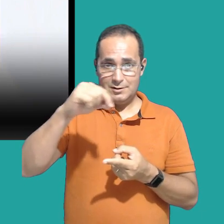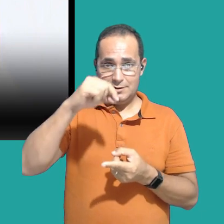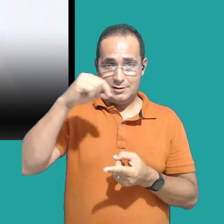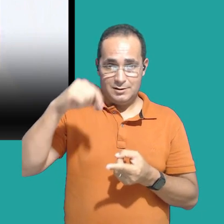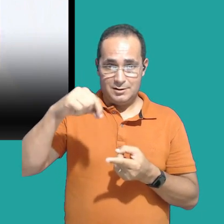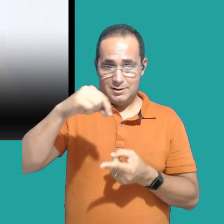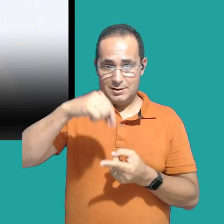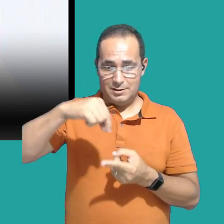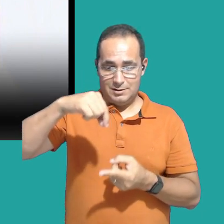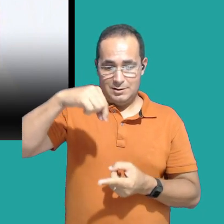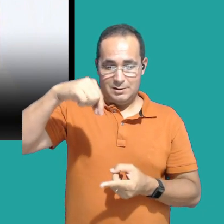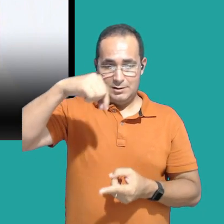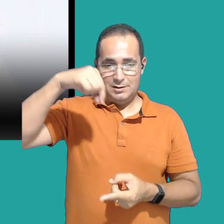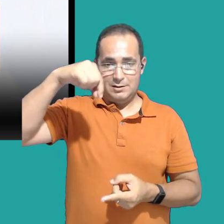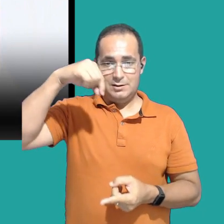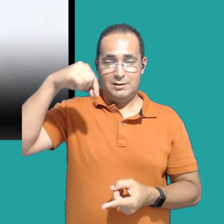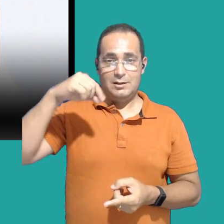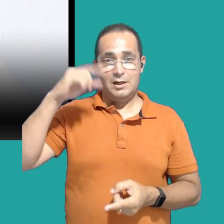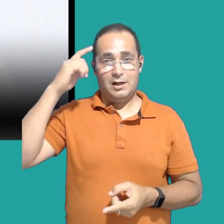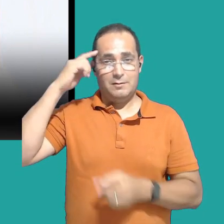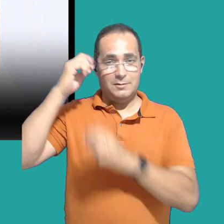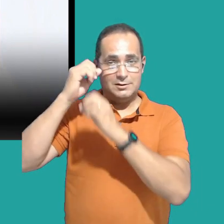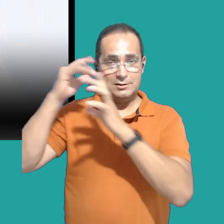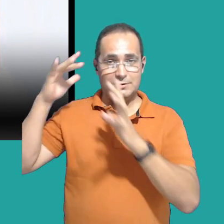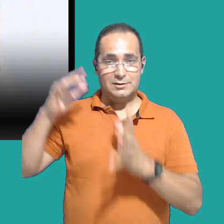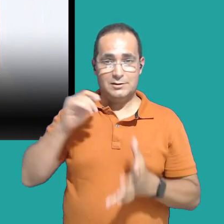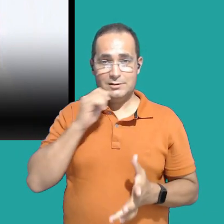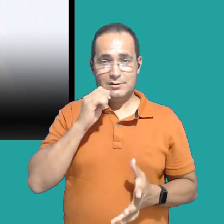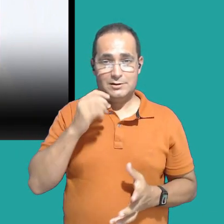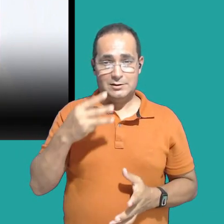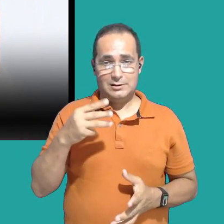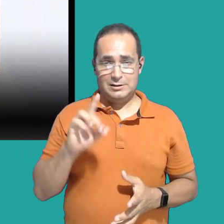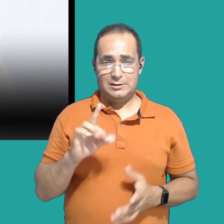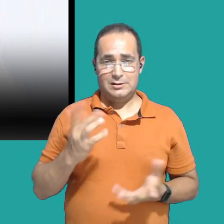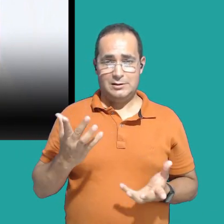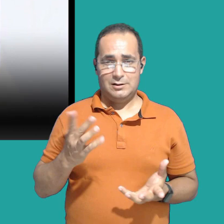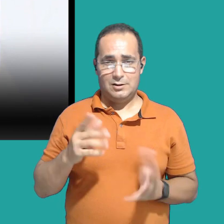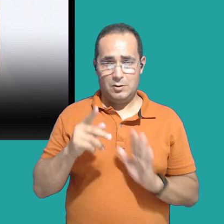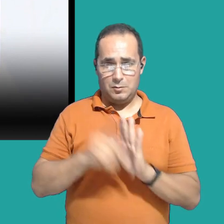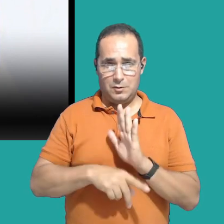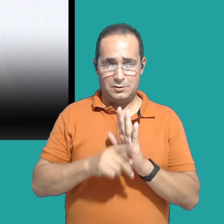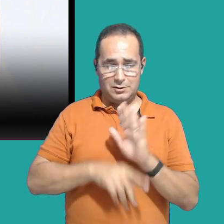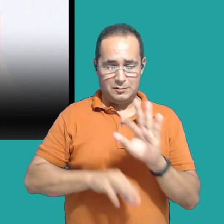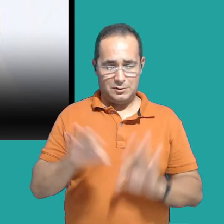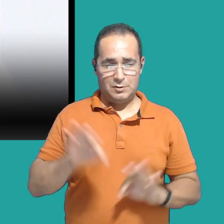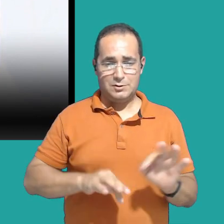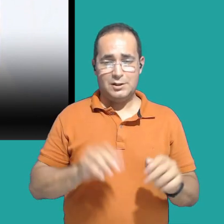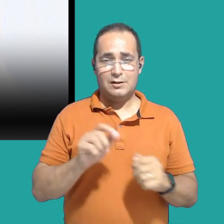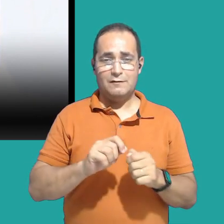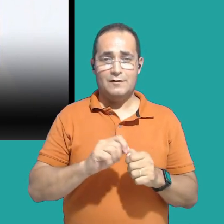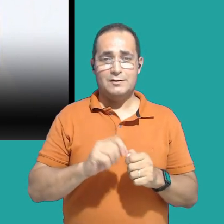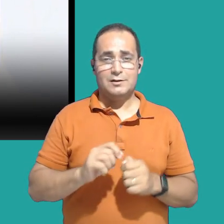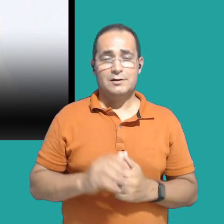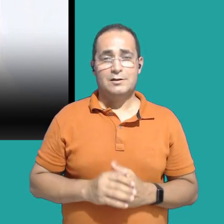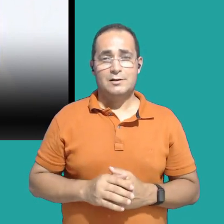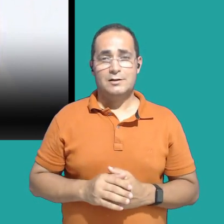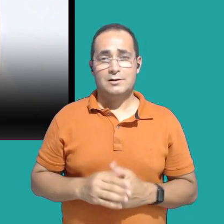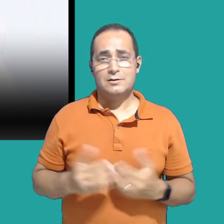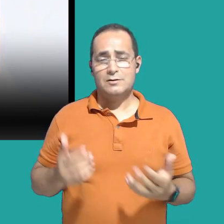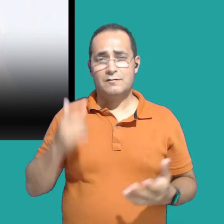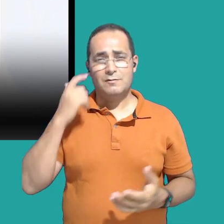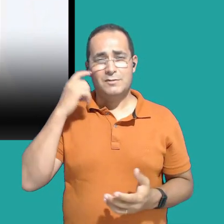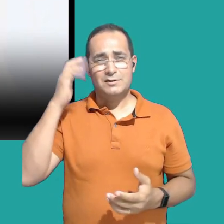essas miniaturas, sabe? Que a imaginação era sem limites ali para uma impressora 3D. Você tem um projeto, você consegue